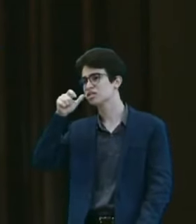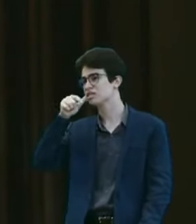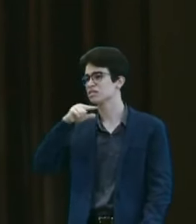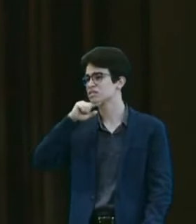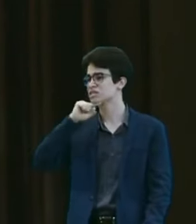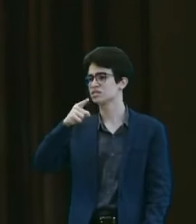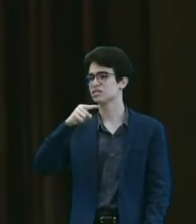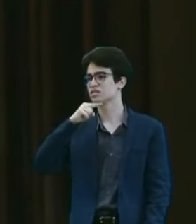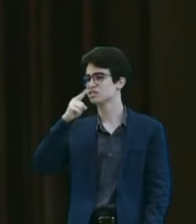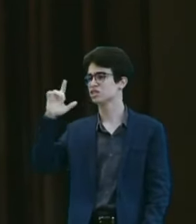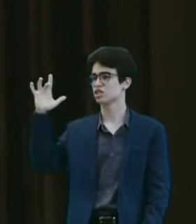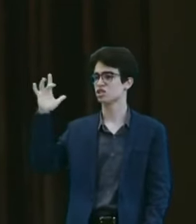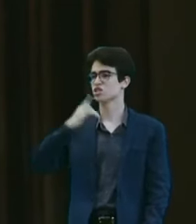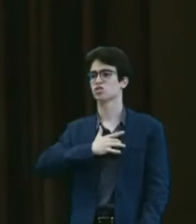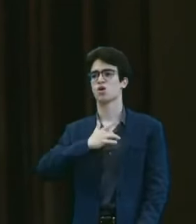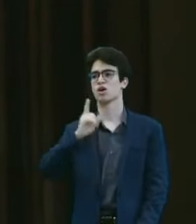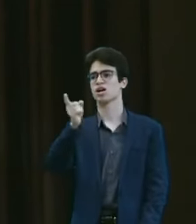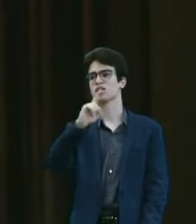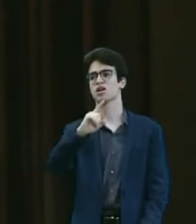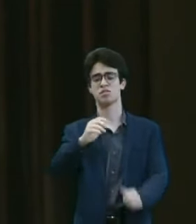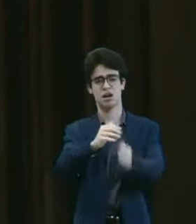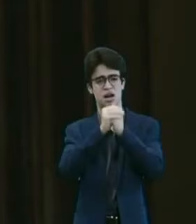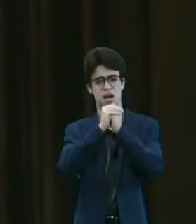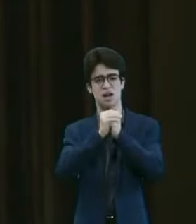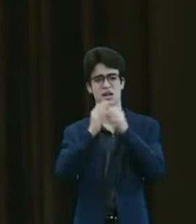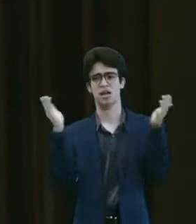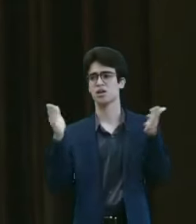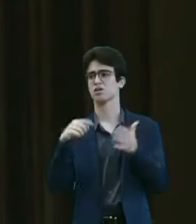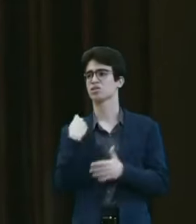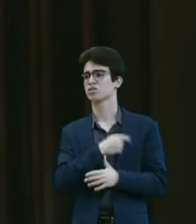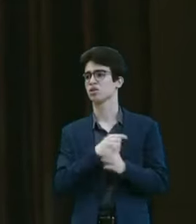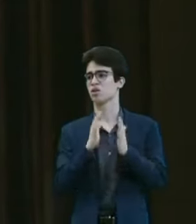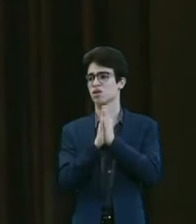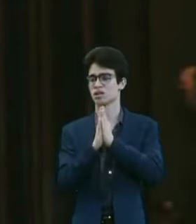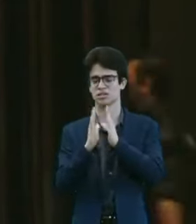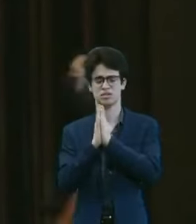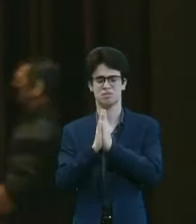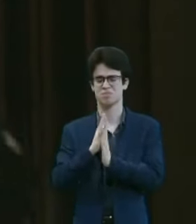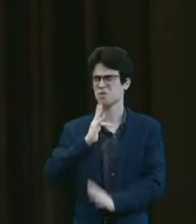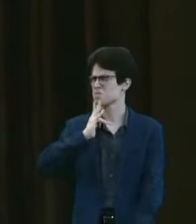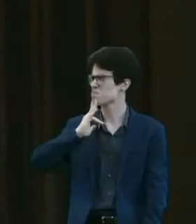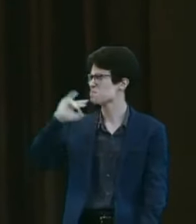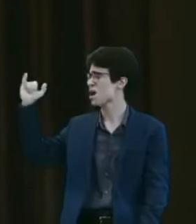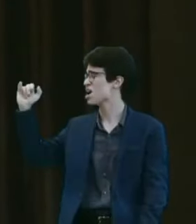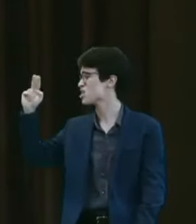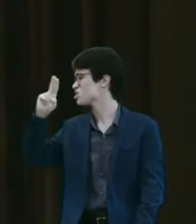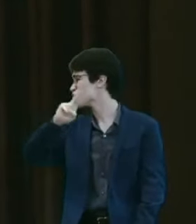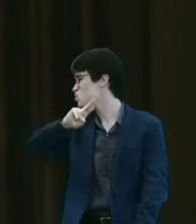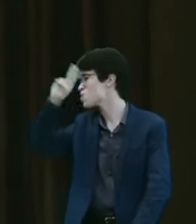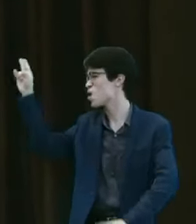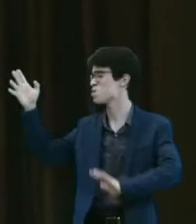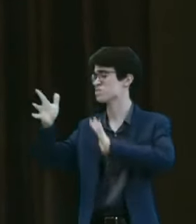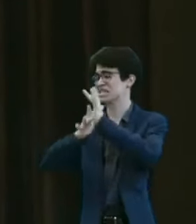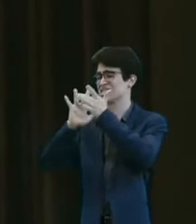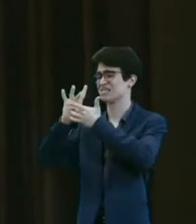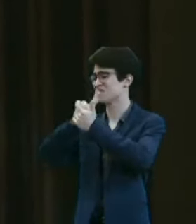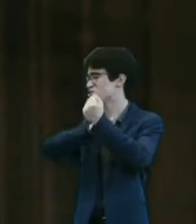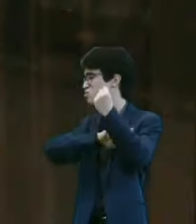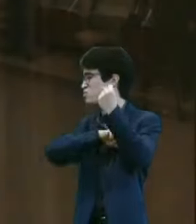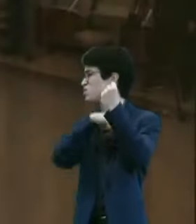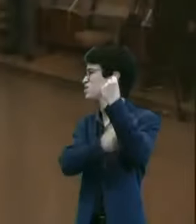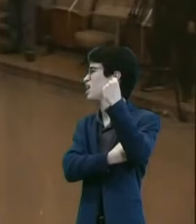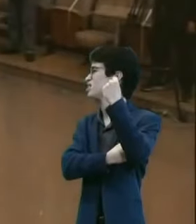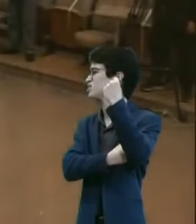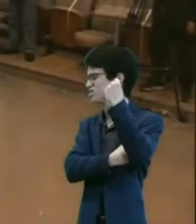nos nossos. Amém? Vamos orar? Pai, na autoridade do nome de